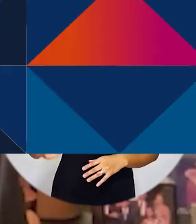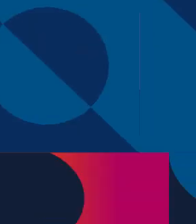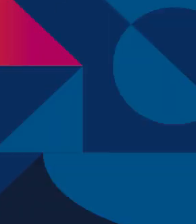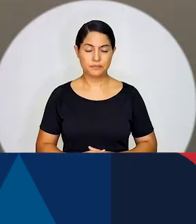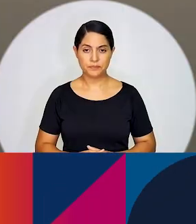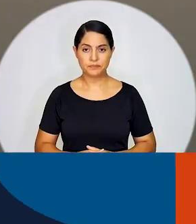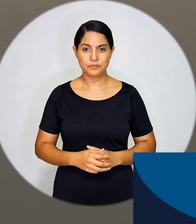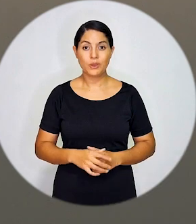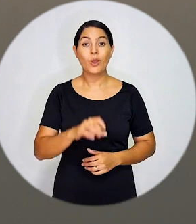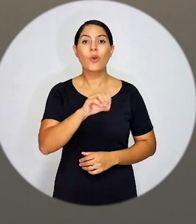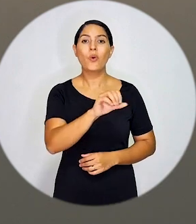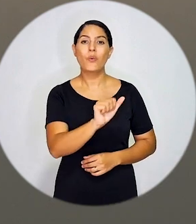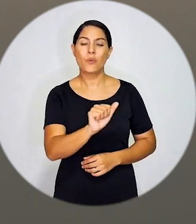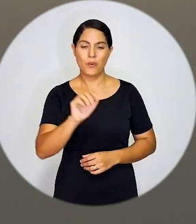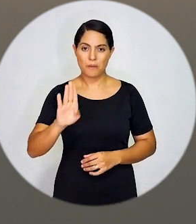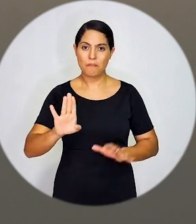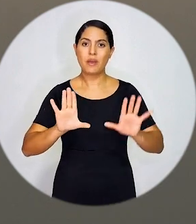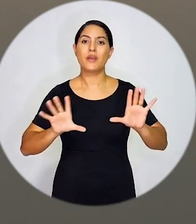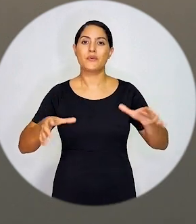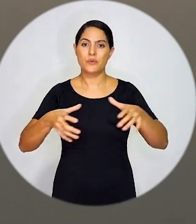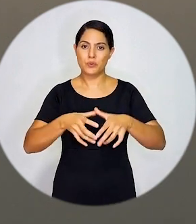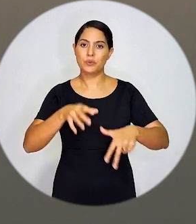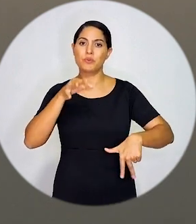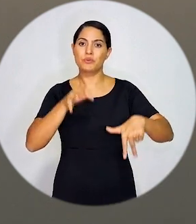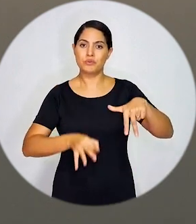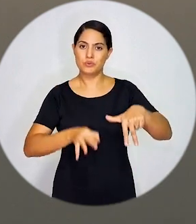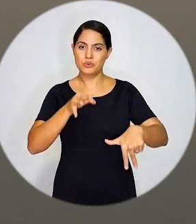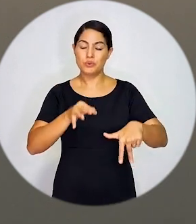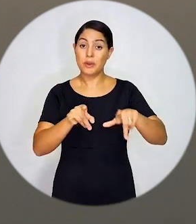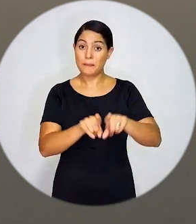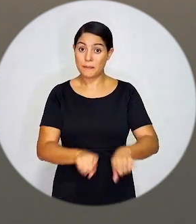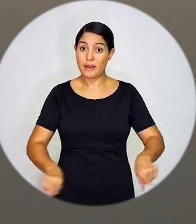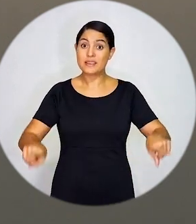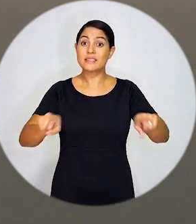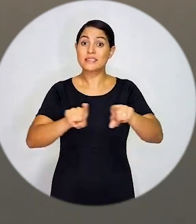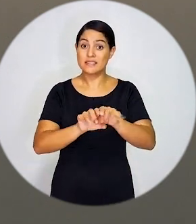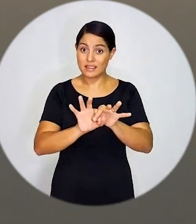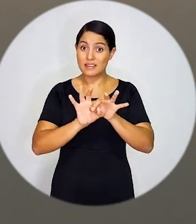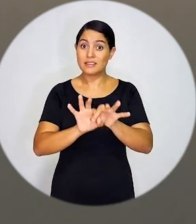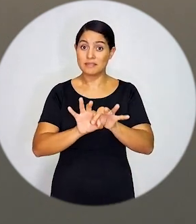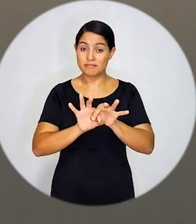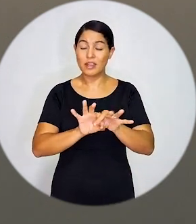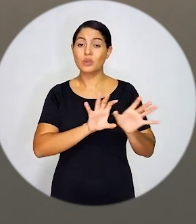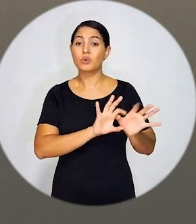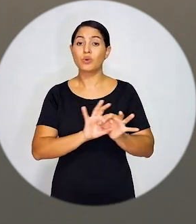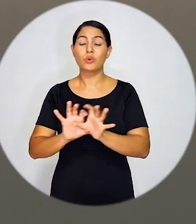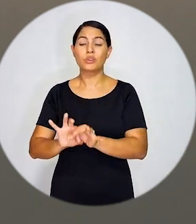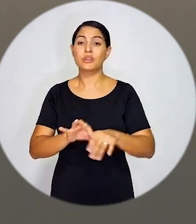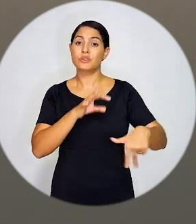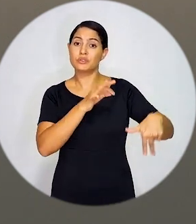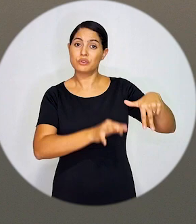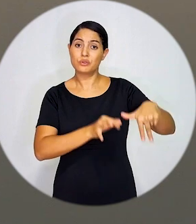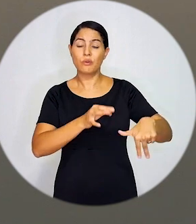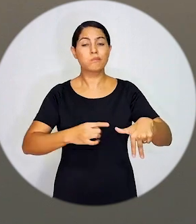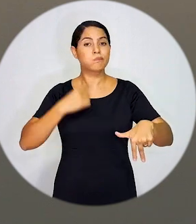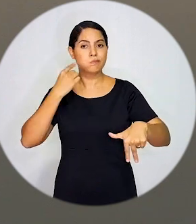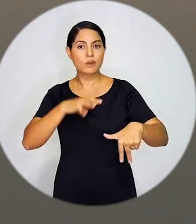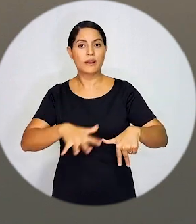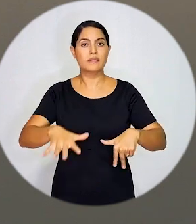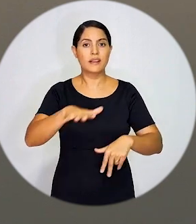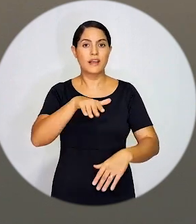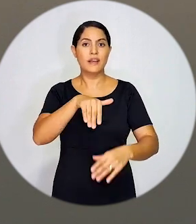advocacia. A Ordem dos Advogados do Brasil e o Colégio de Juristas firmaram parceria em benefício de juízes